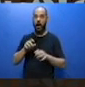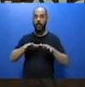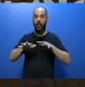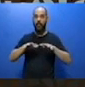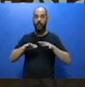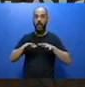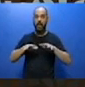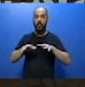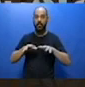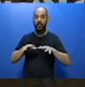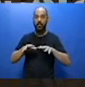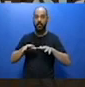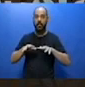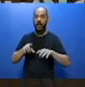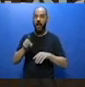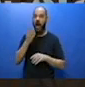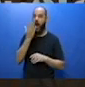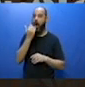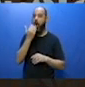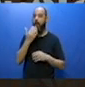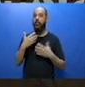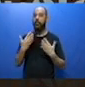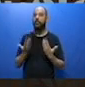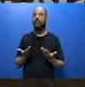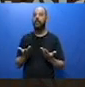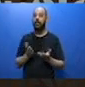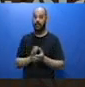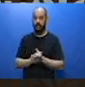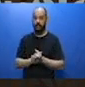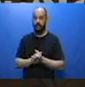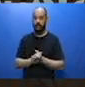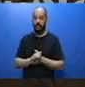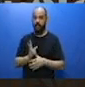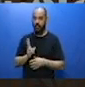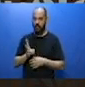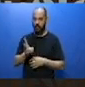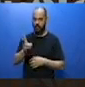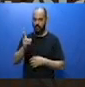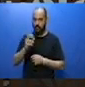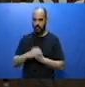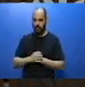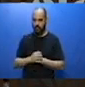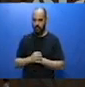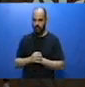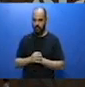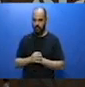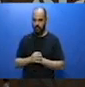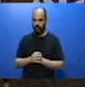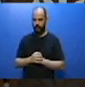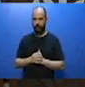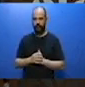que você acha que ela se alimenta? Vamos continuar?